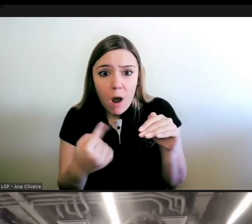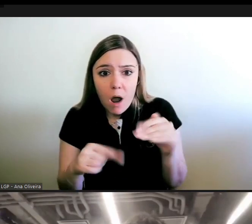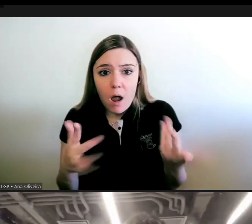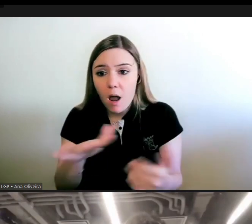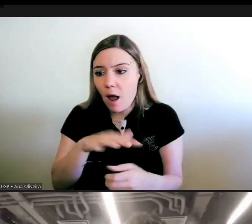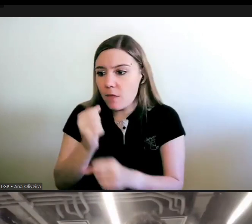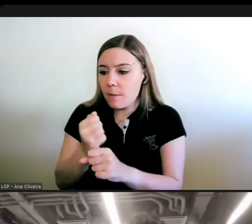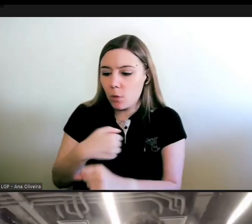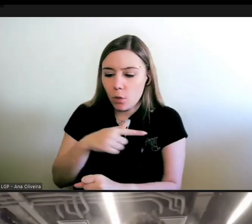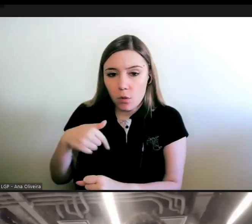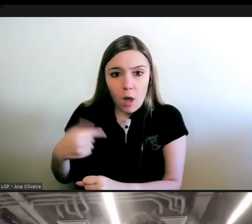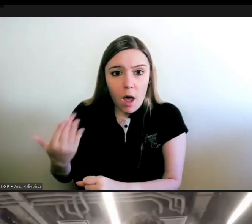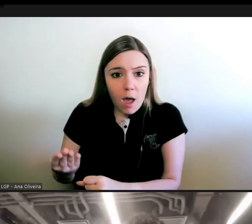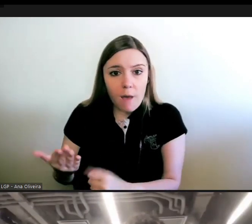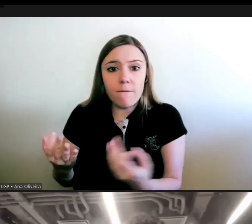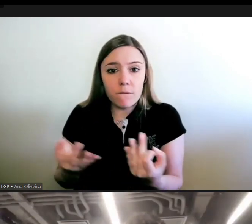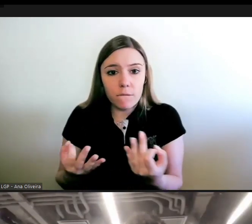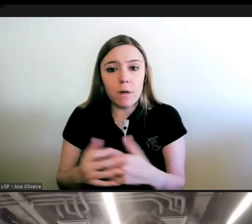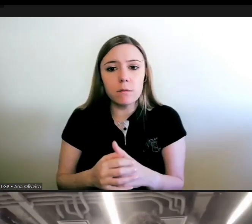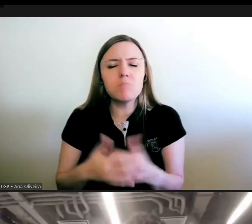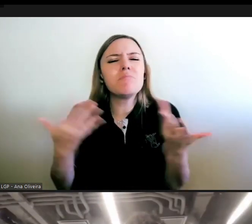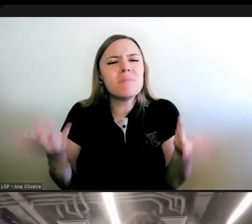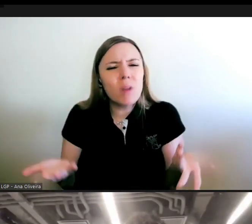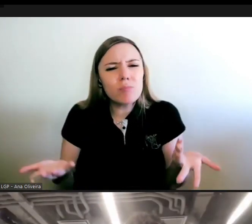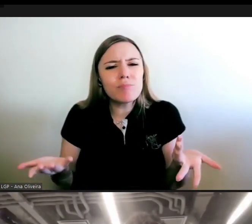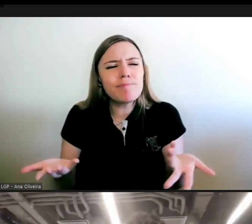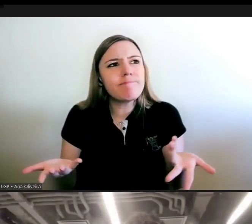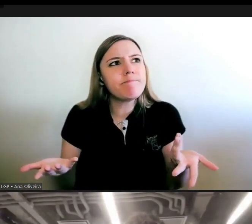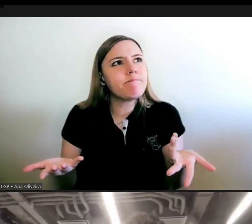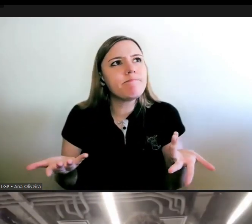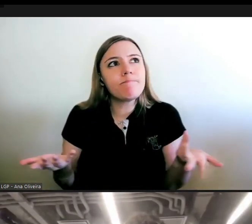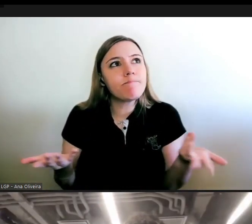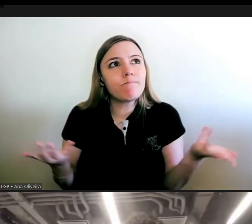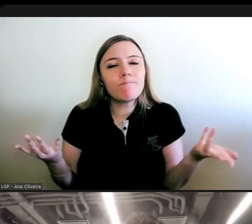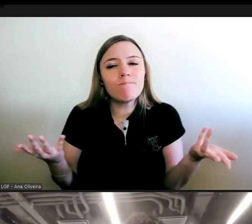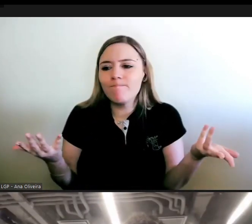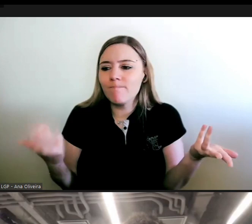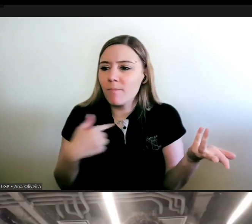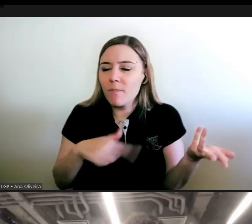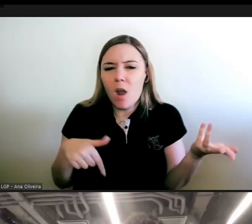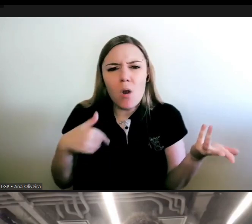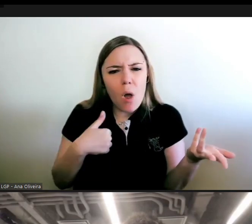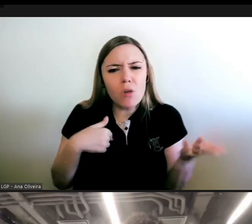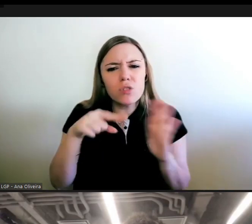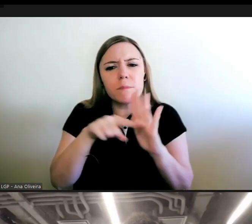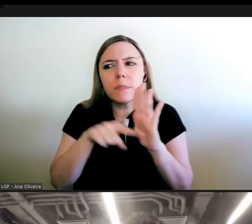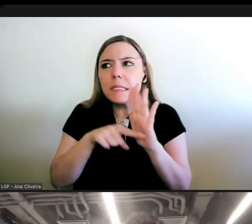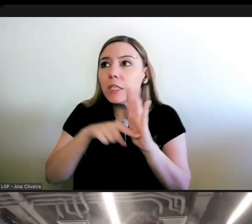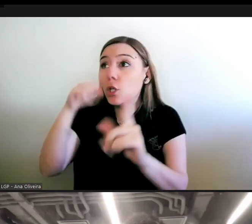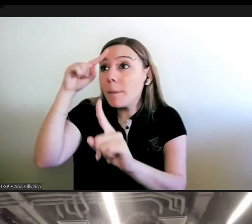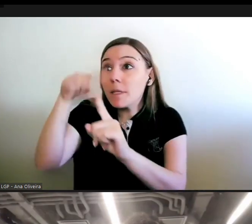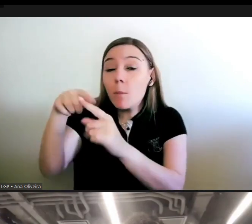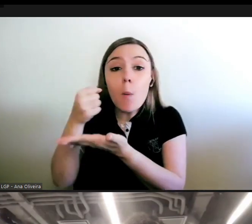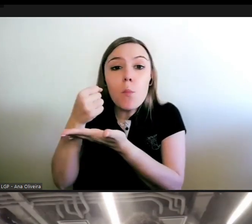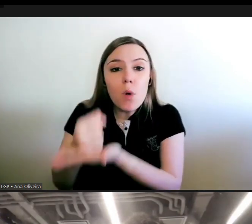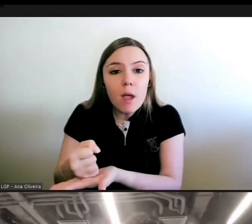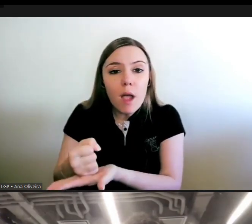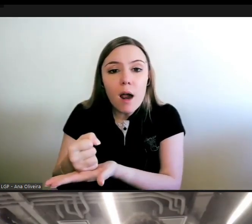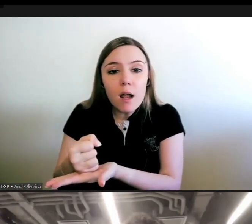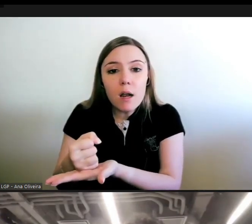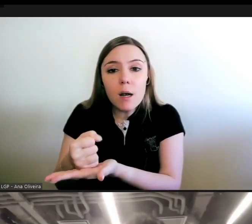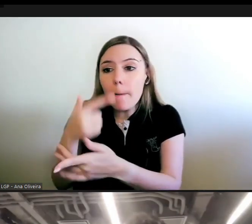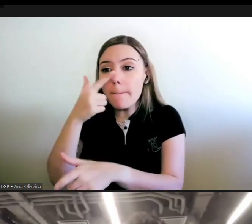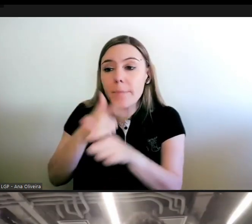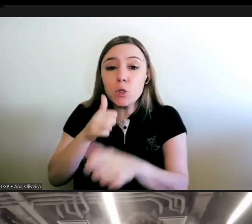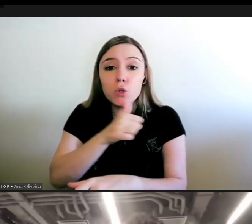locais de trabalho. Que medidas efetivas é que nós temos para apoiar essas pessoas que são